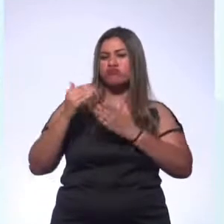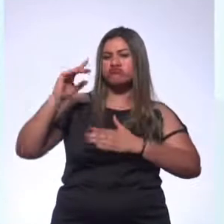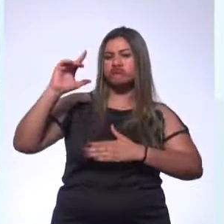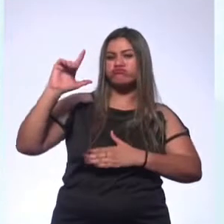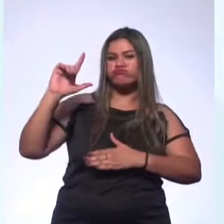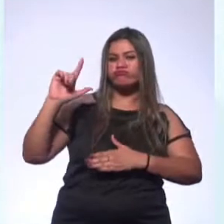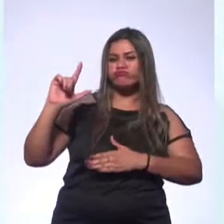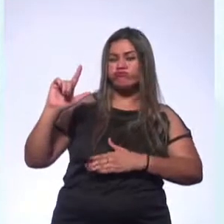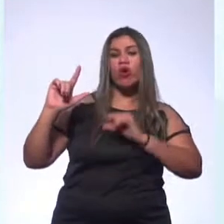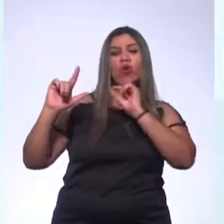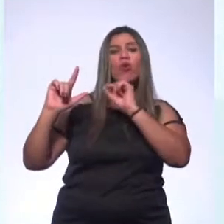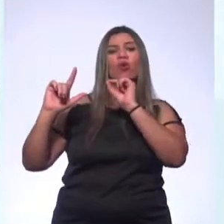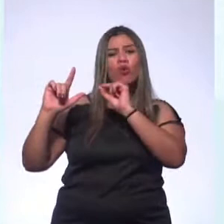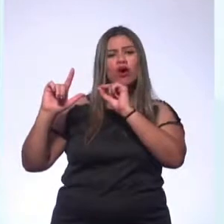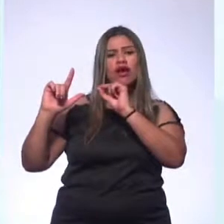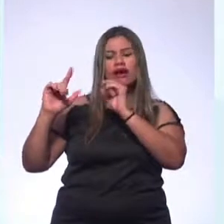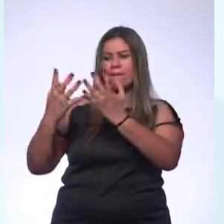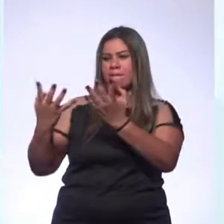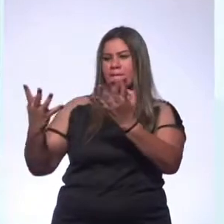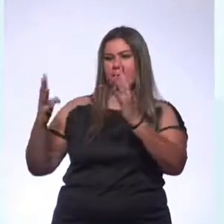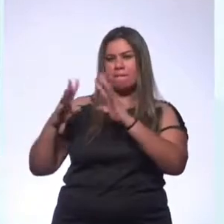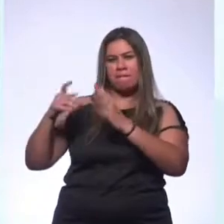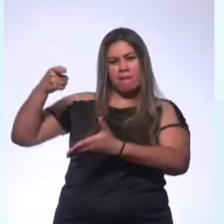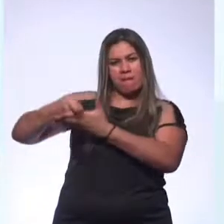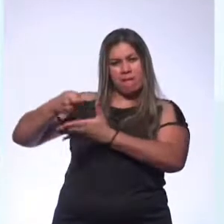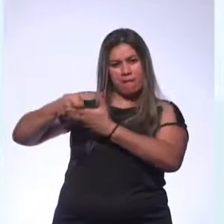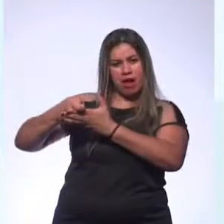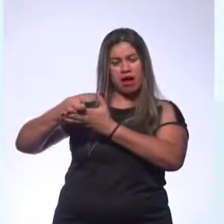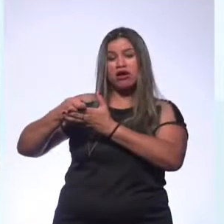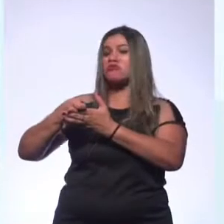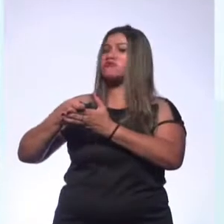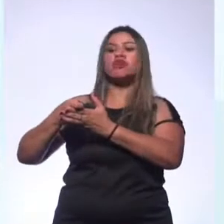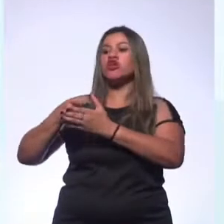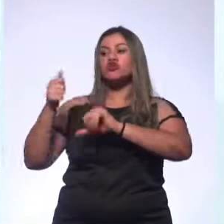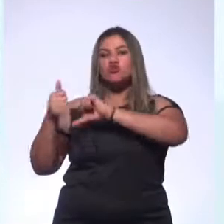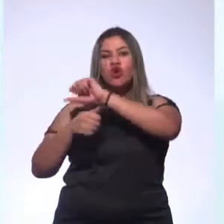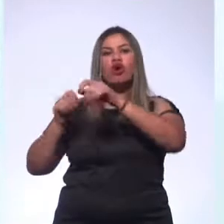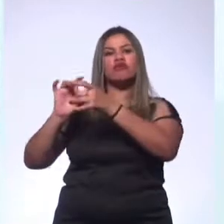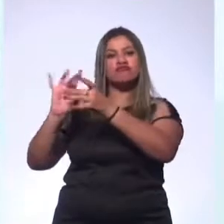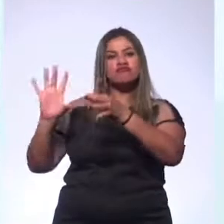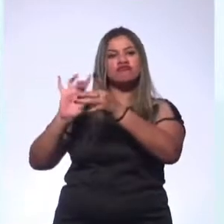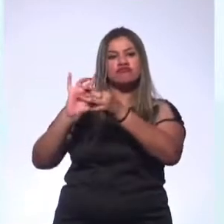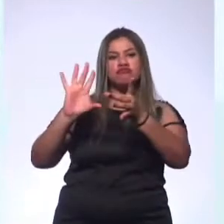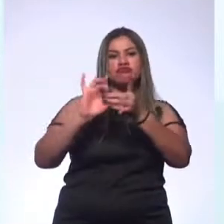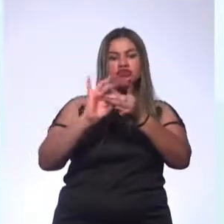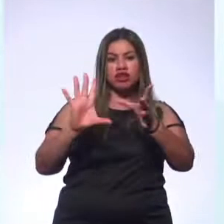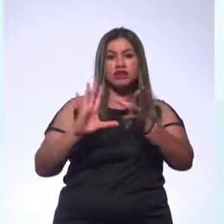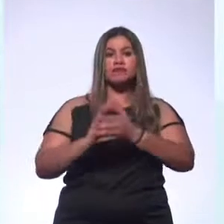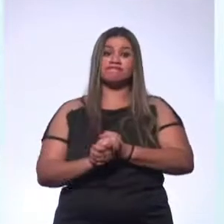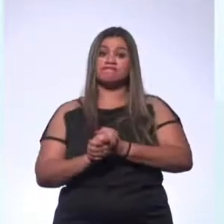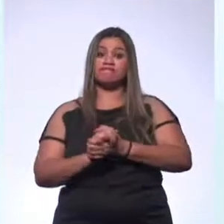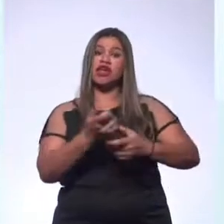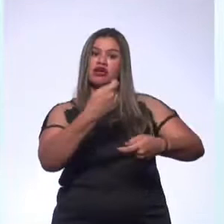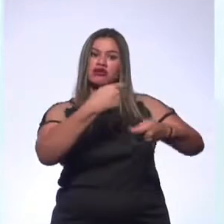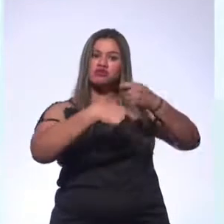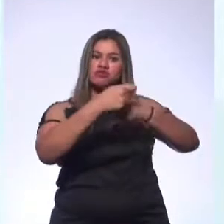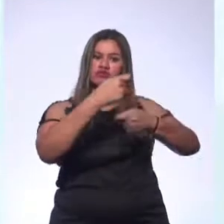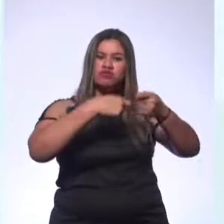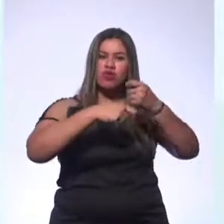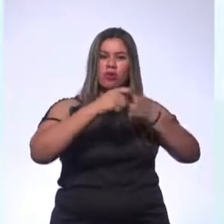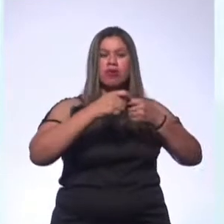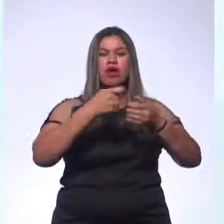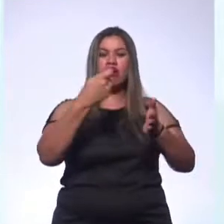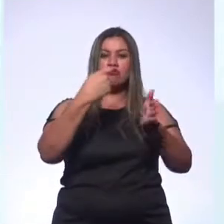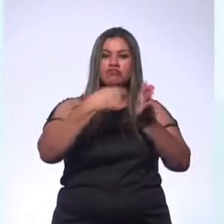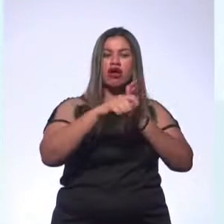essa questão ali dos campos de trabalho forçado. Ele vai defender a abertura econômica, por isso ele vai acenar